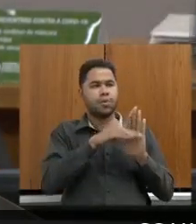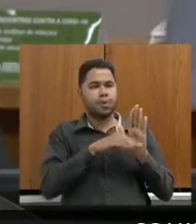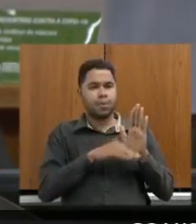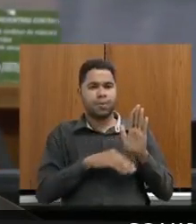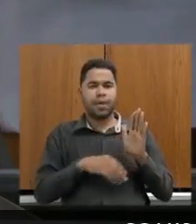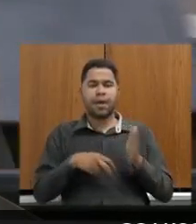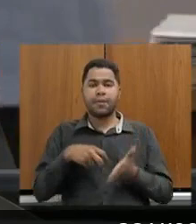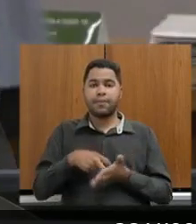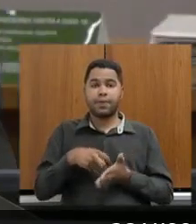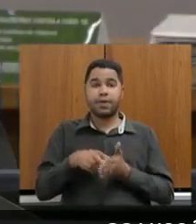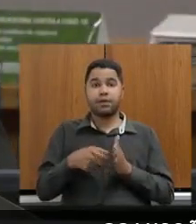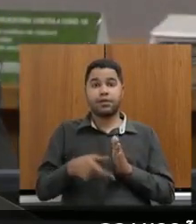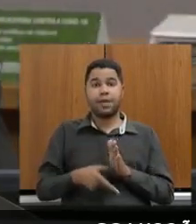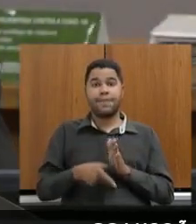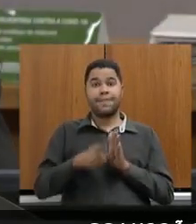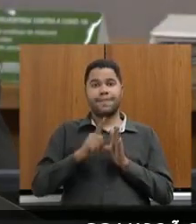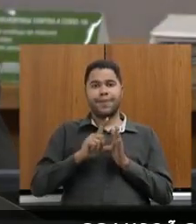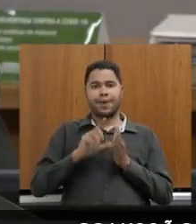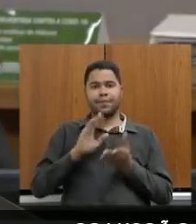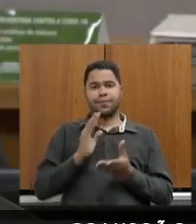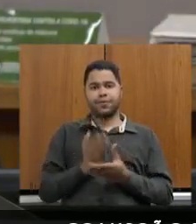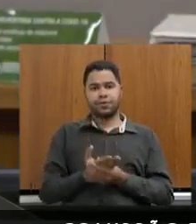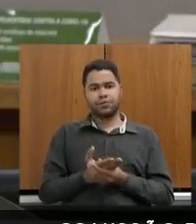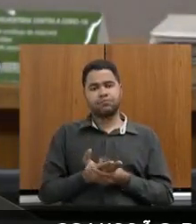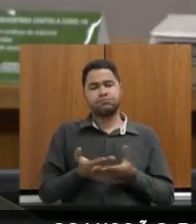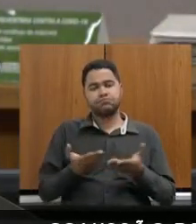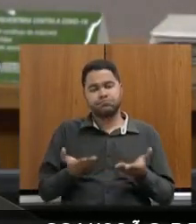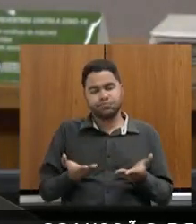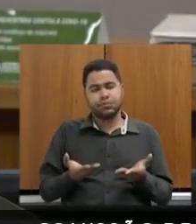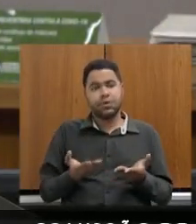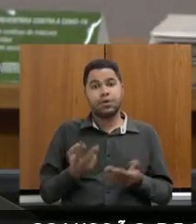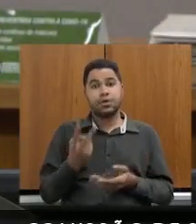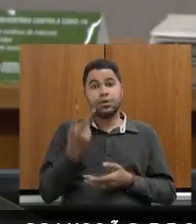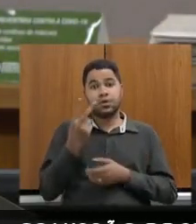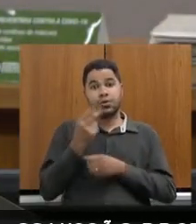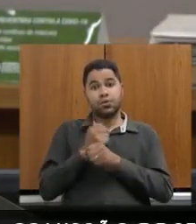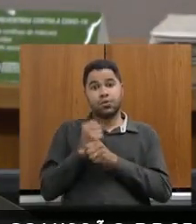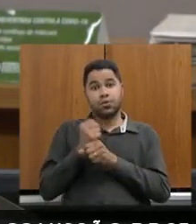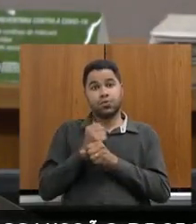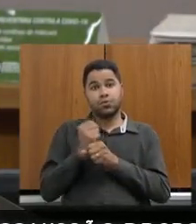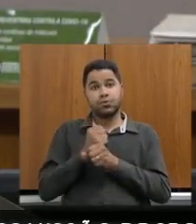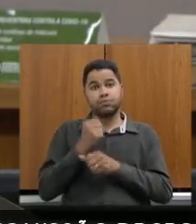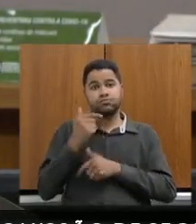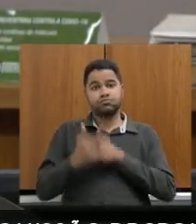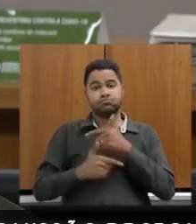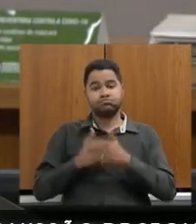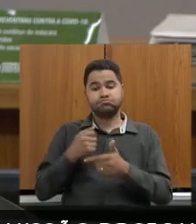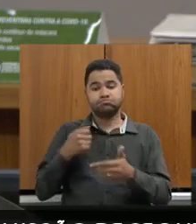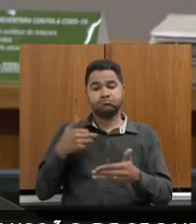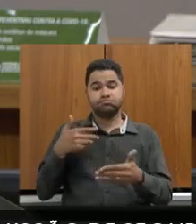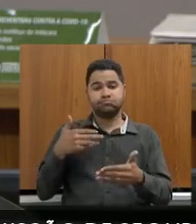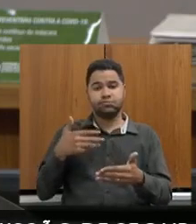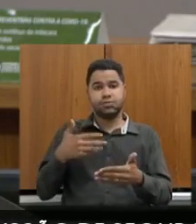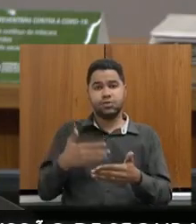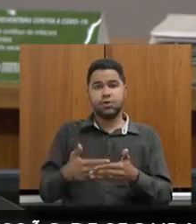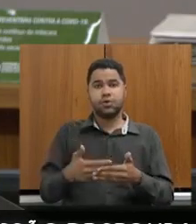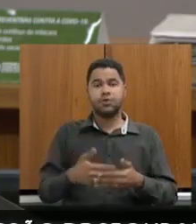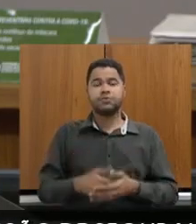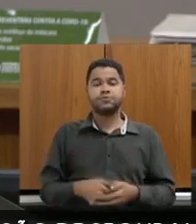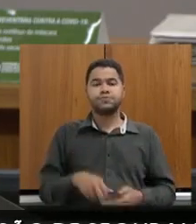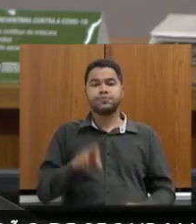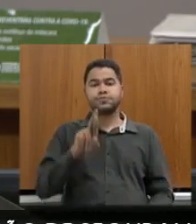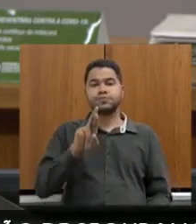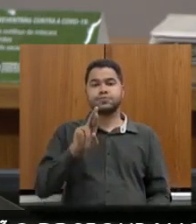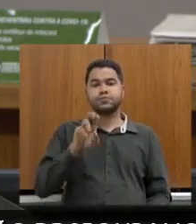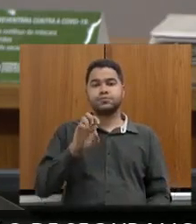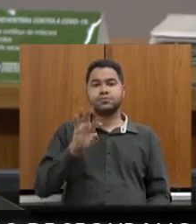na fase pré-processual e naturalmente tem dois anos que esse trabalho está em andamento o Régis